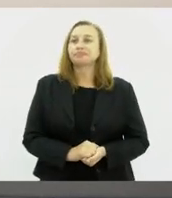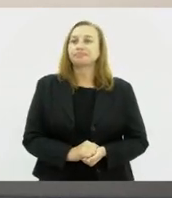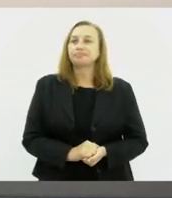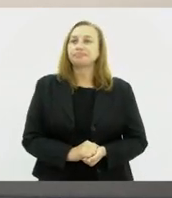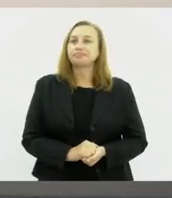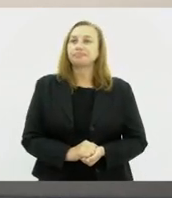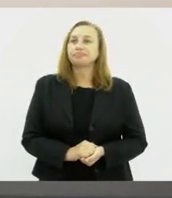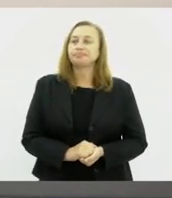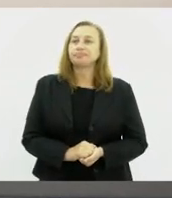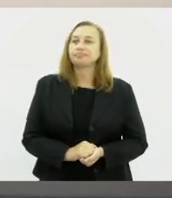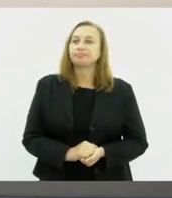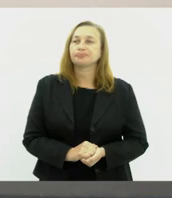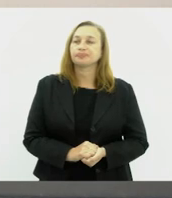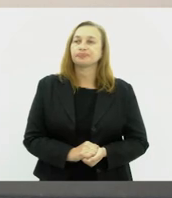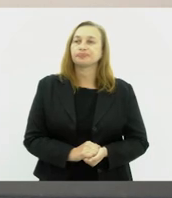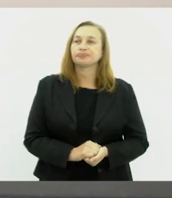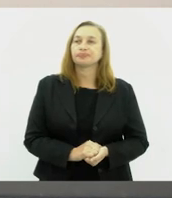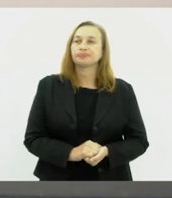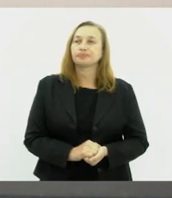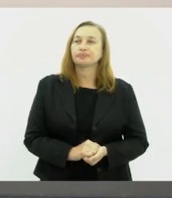comentada tá